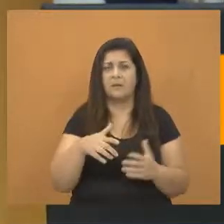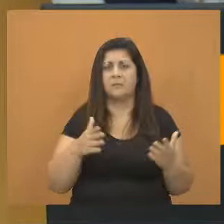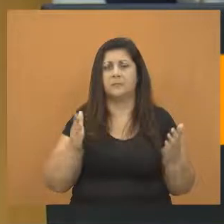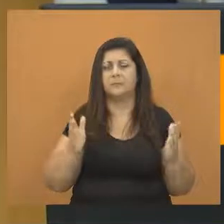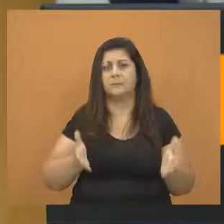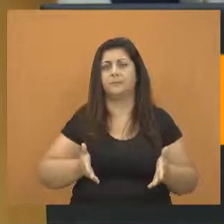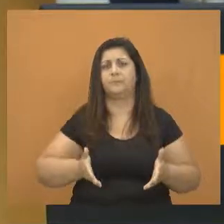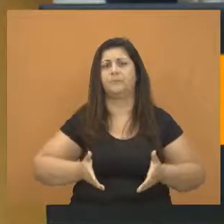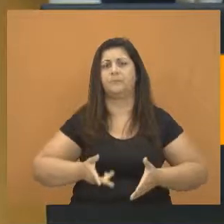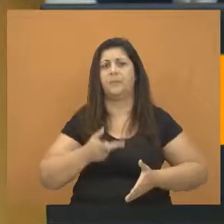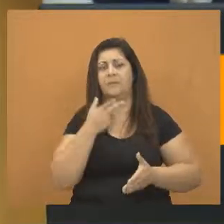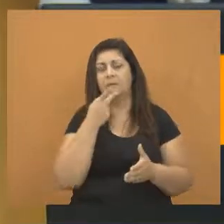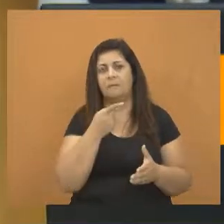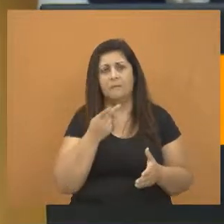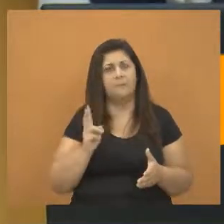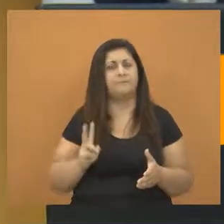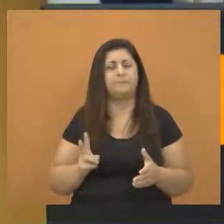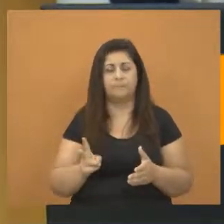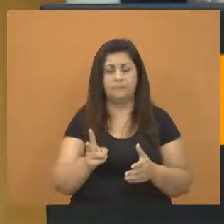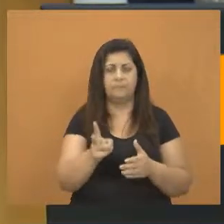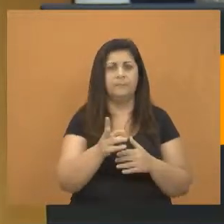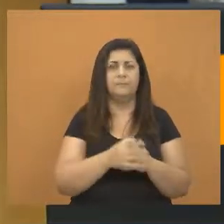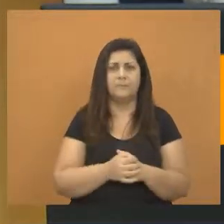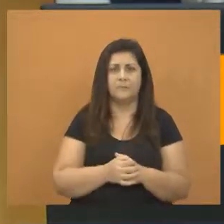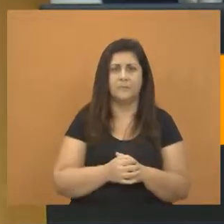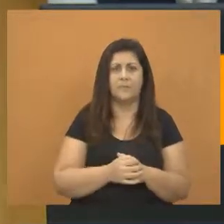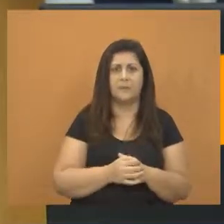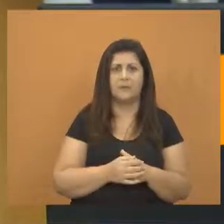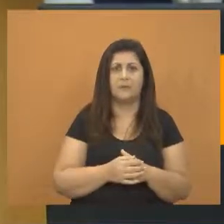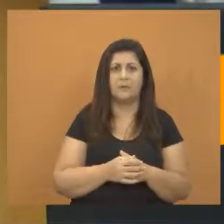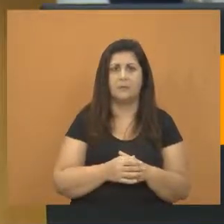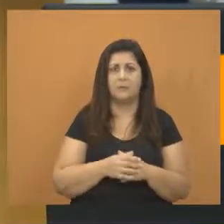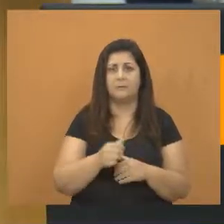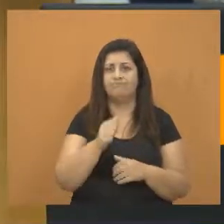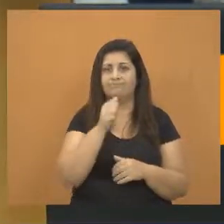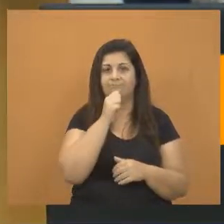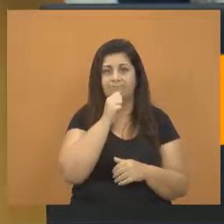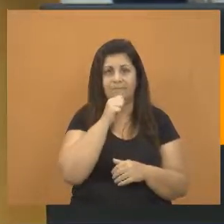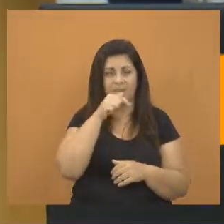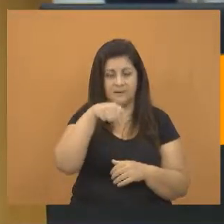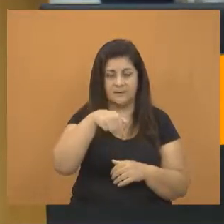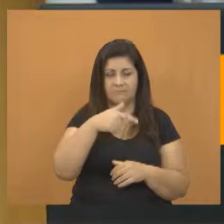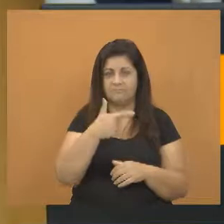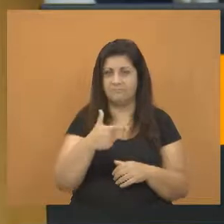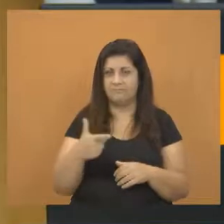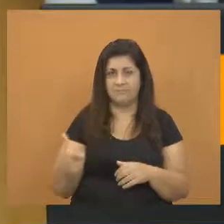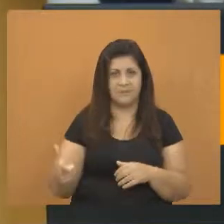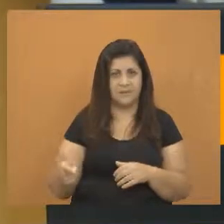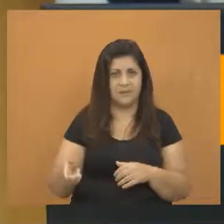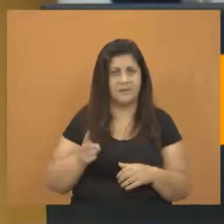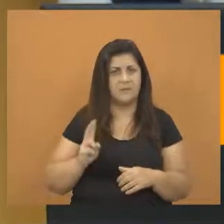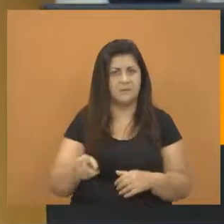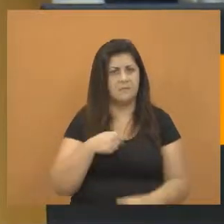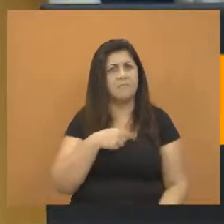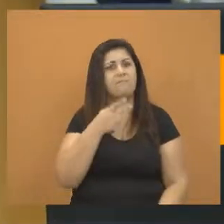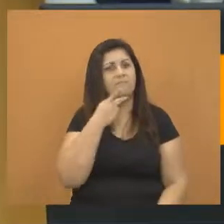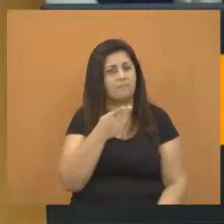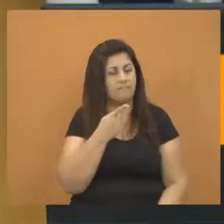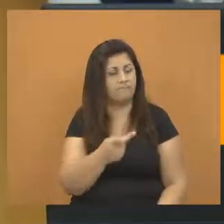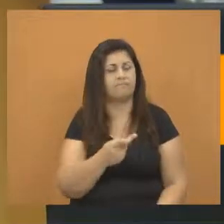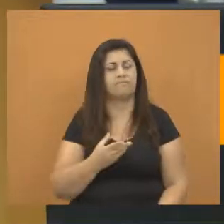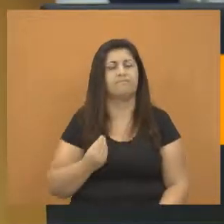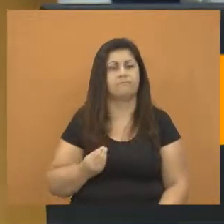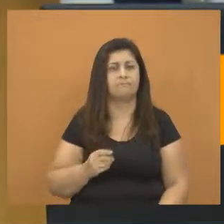venho cobrando da administração, não foi contemplado nesse plano plurianual, mas eu vou estar cobrando muito